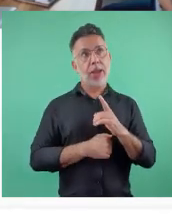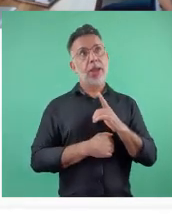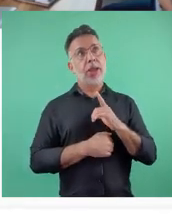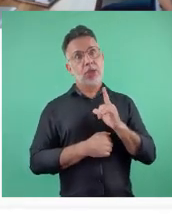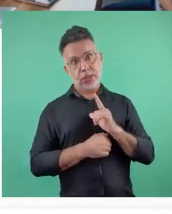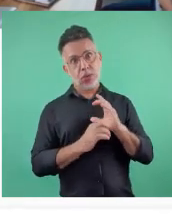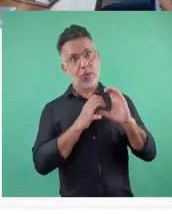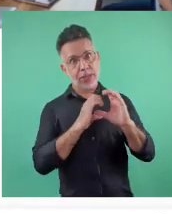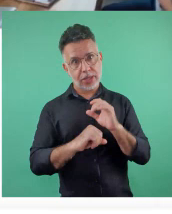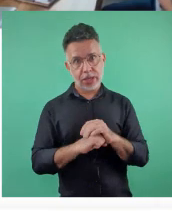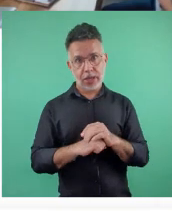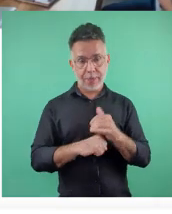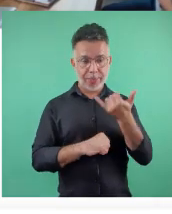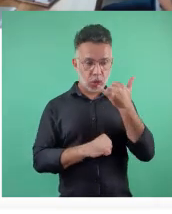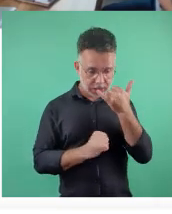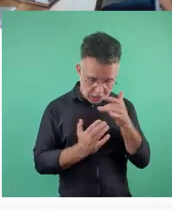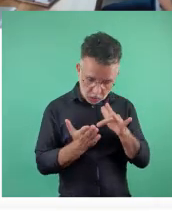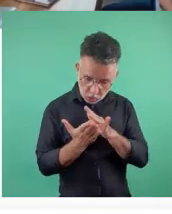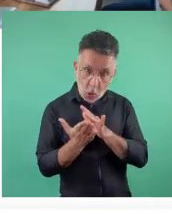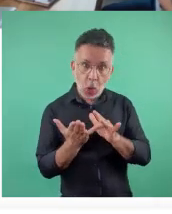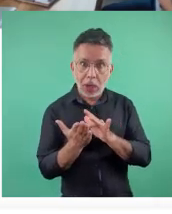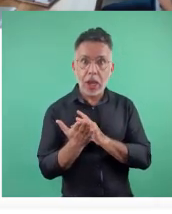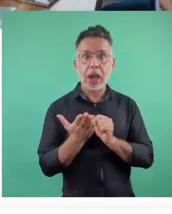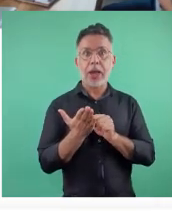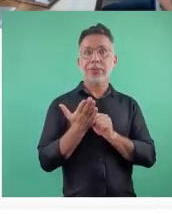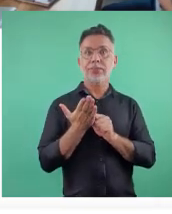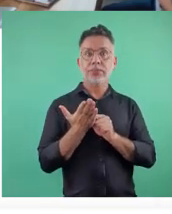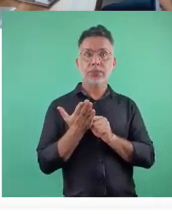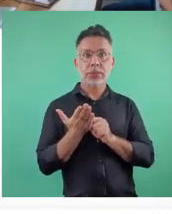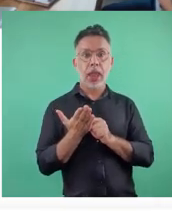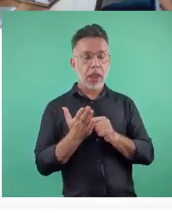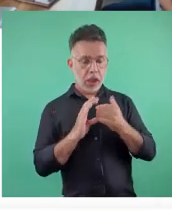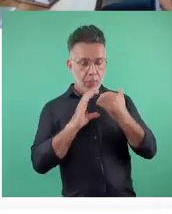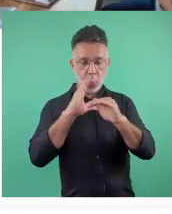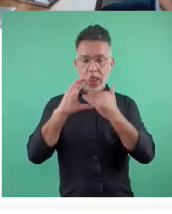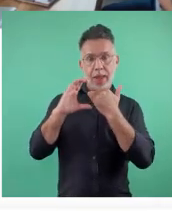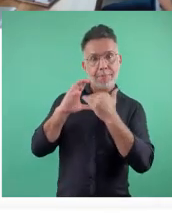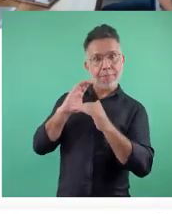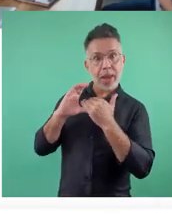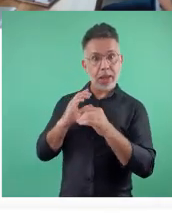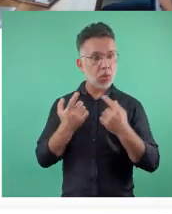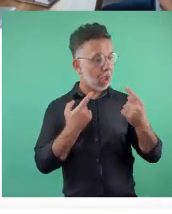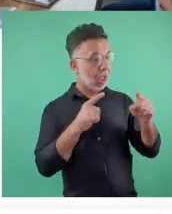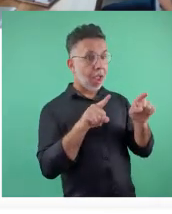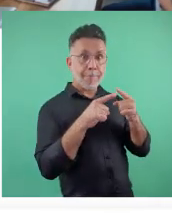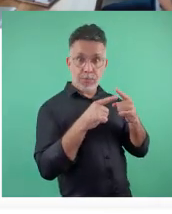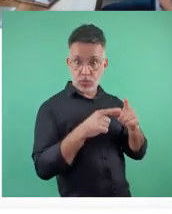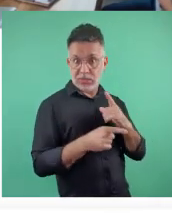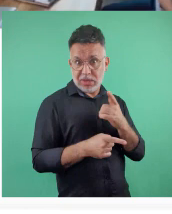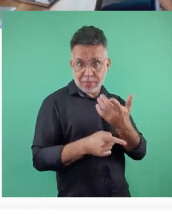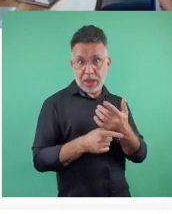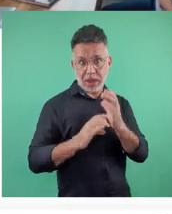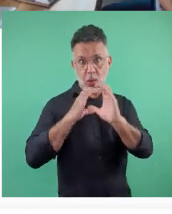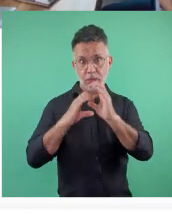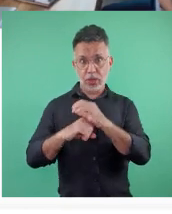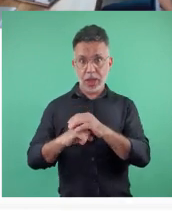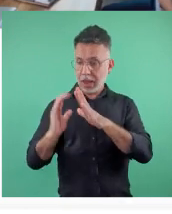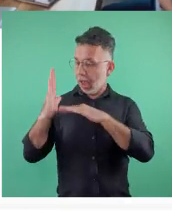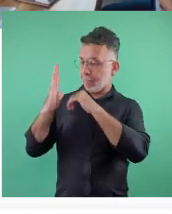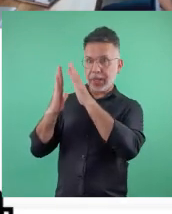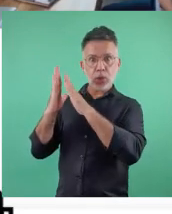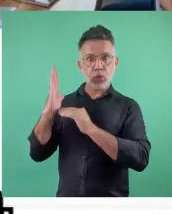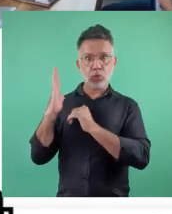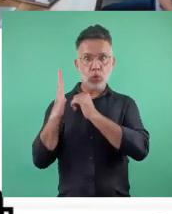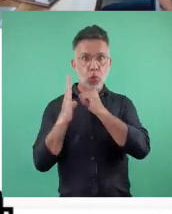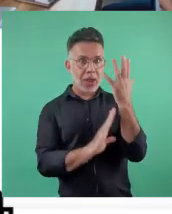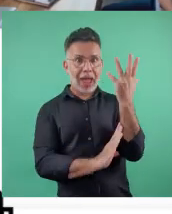várias formas, diversas formas de se comunicar. A gente se comunica pelo celular, pelo telemóvel, né, por